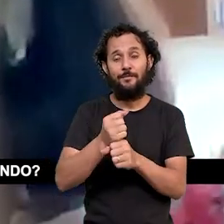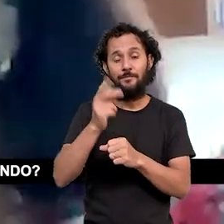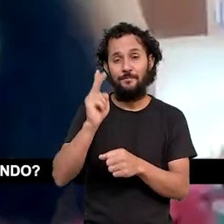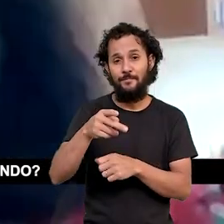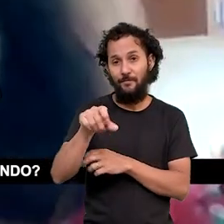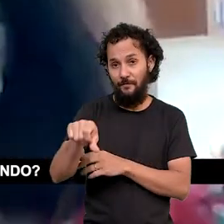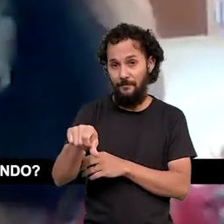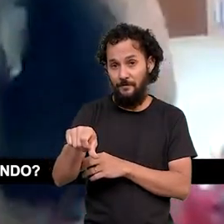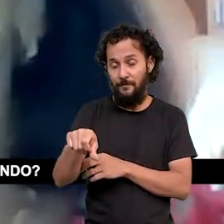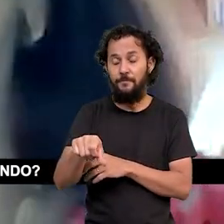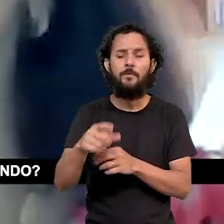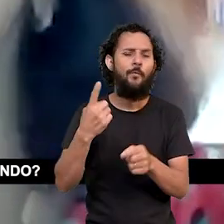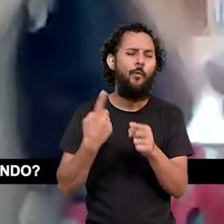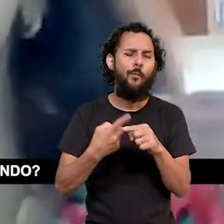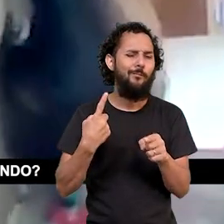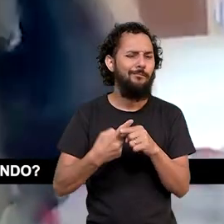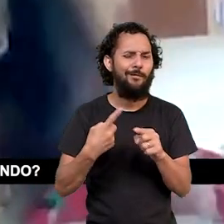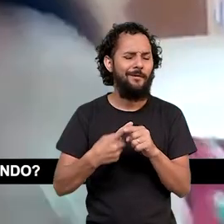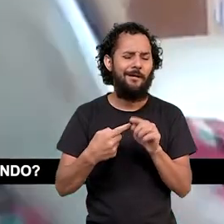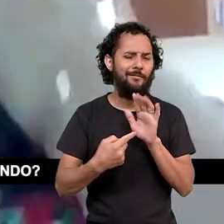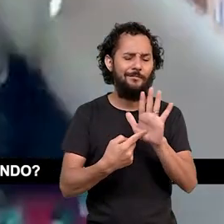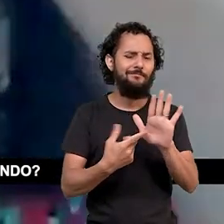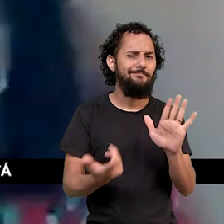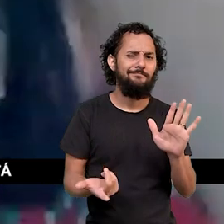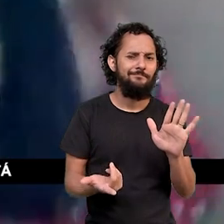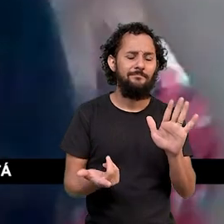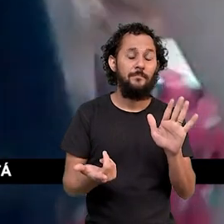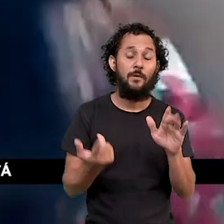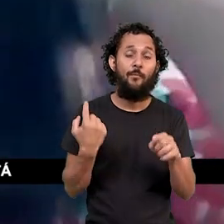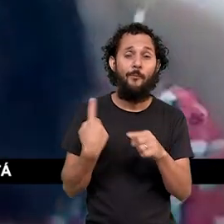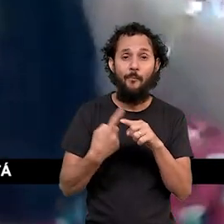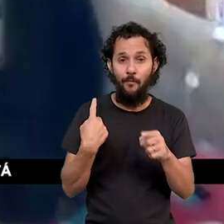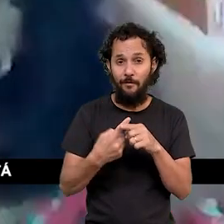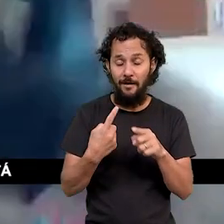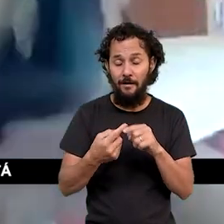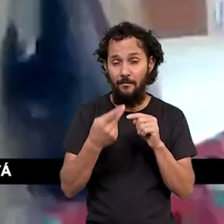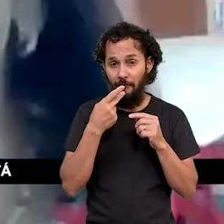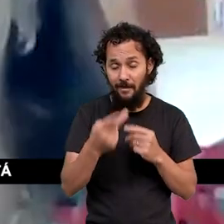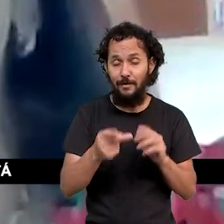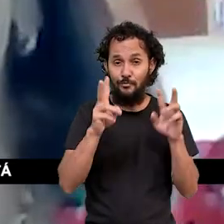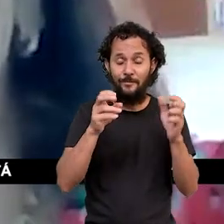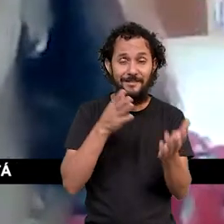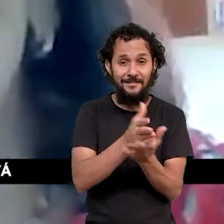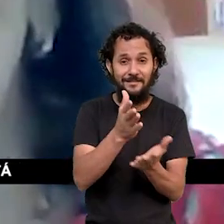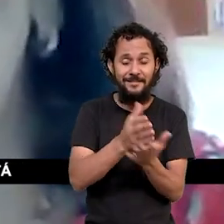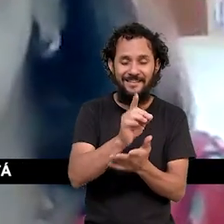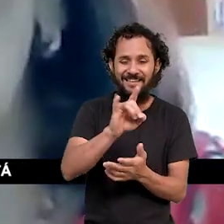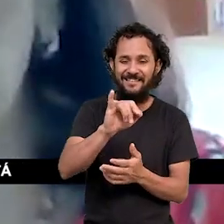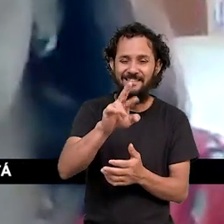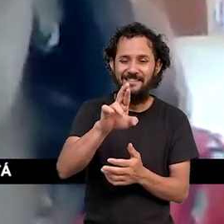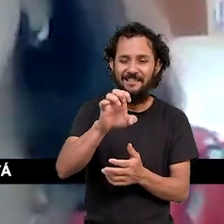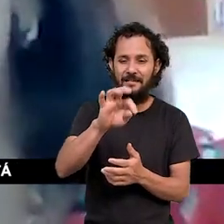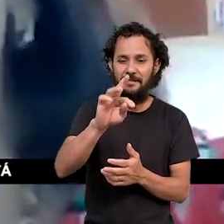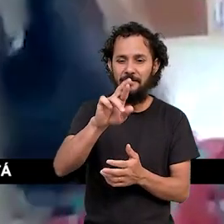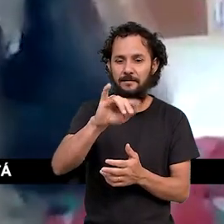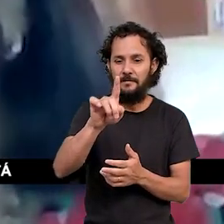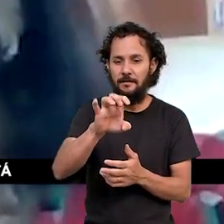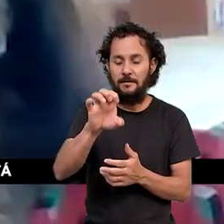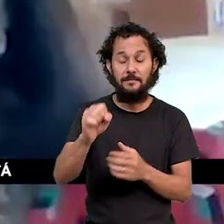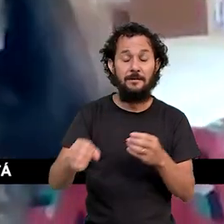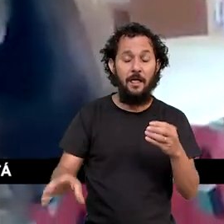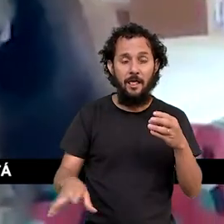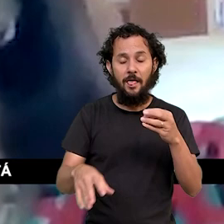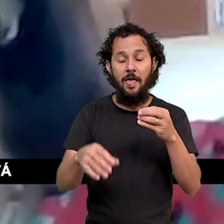aprovadas em 2009. Por que que eu estou trazendo? Porque quando eu trago as diretrizes, eu resgato o